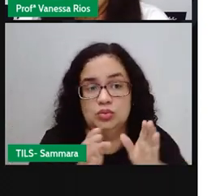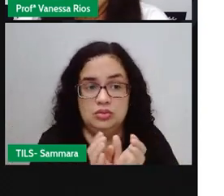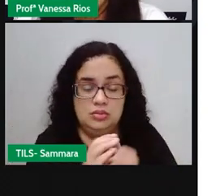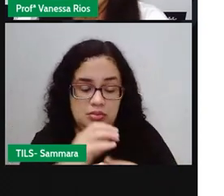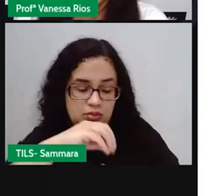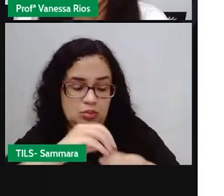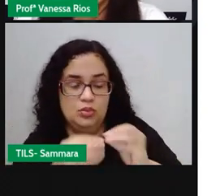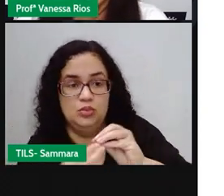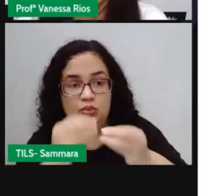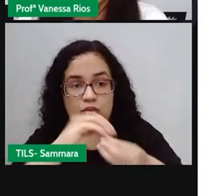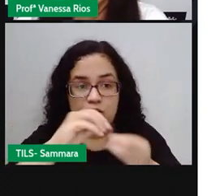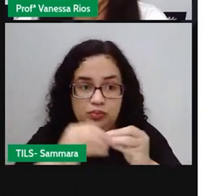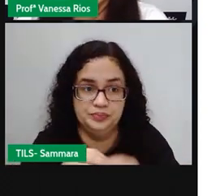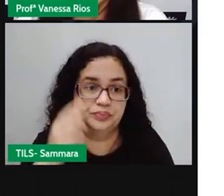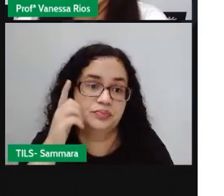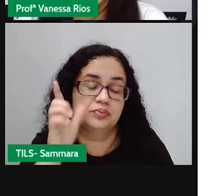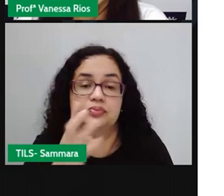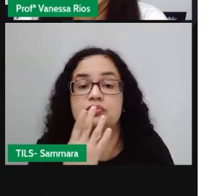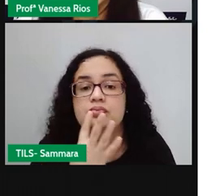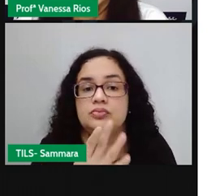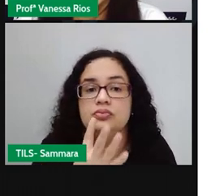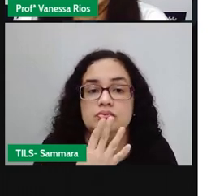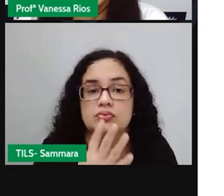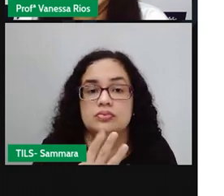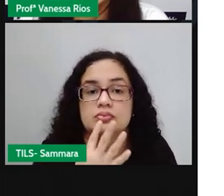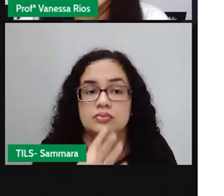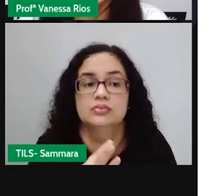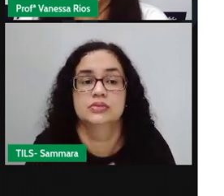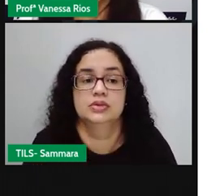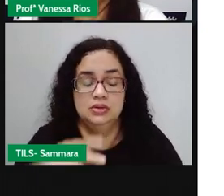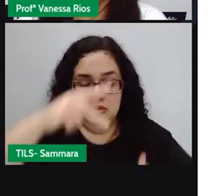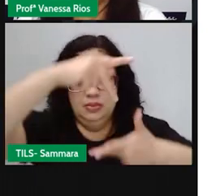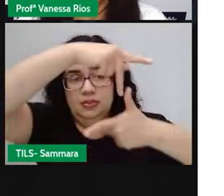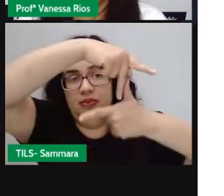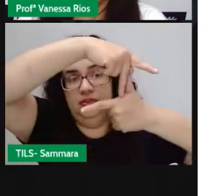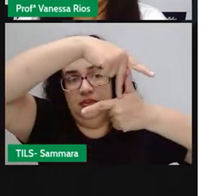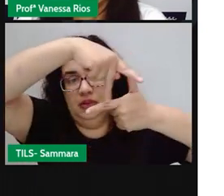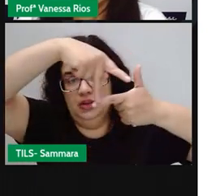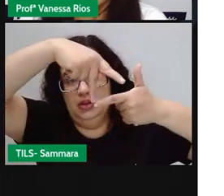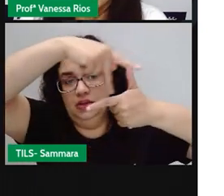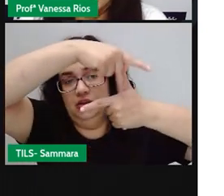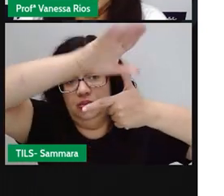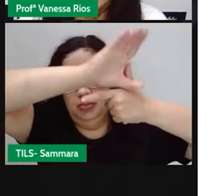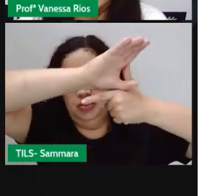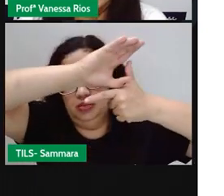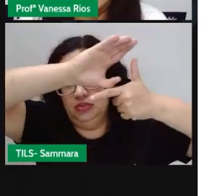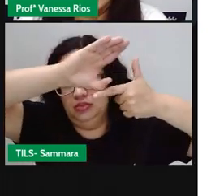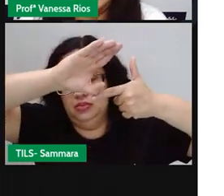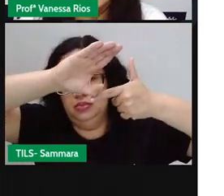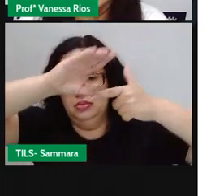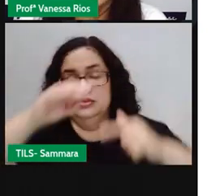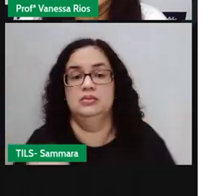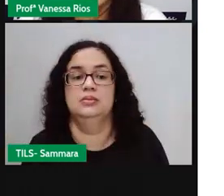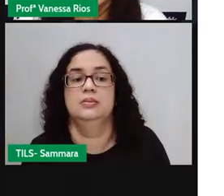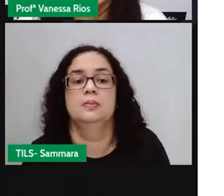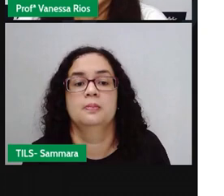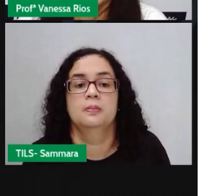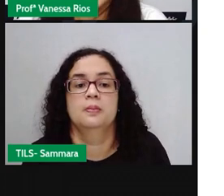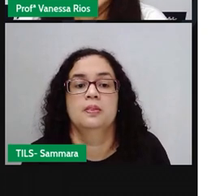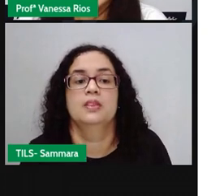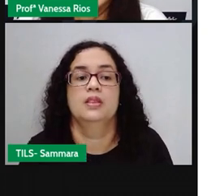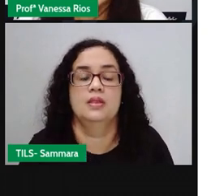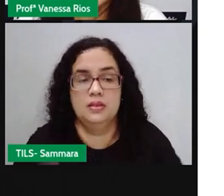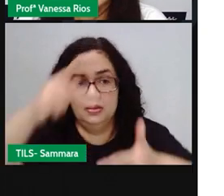para combinar as cores. E o paralelepípedo? Olha só,